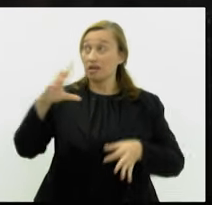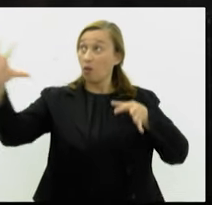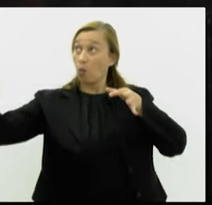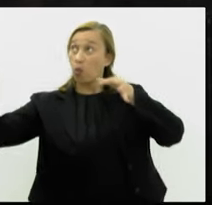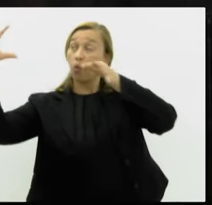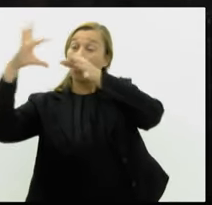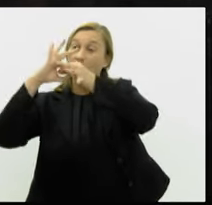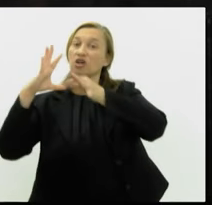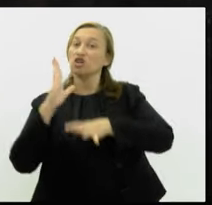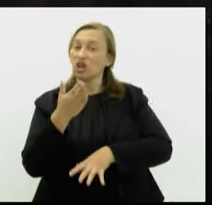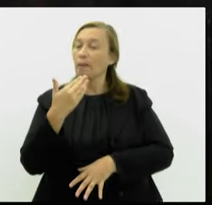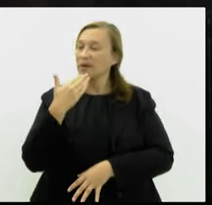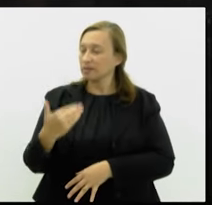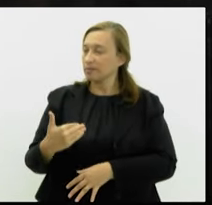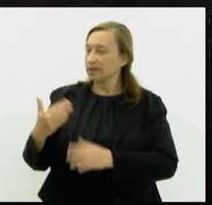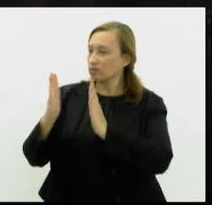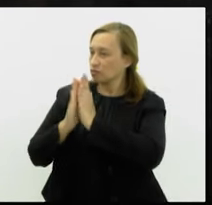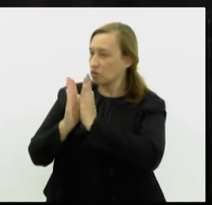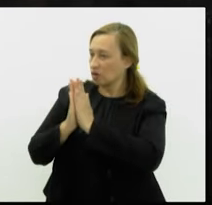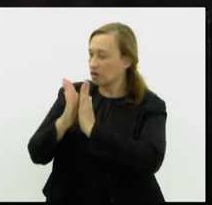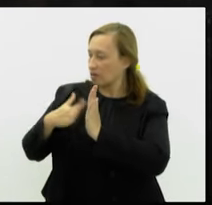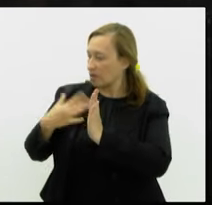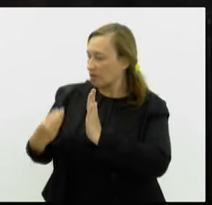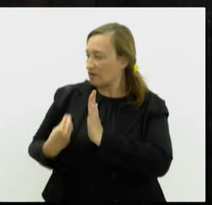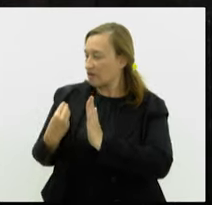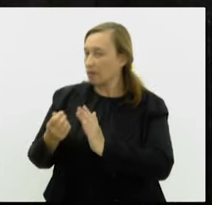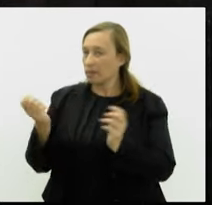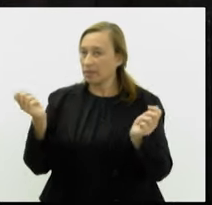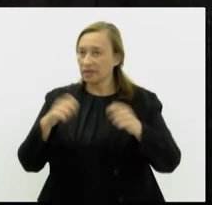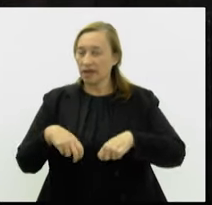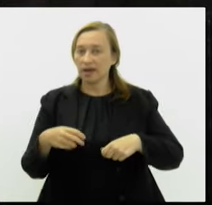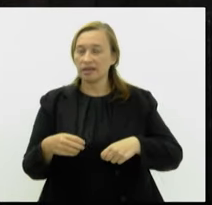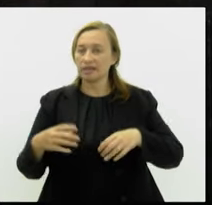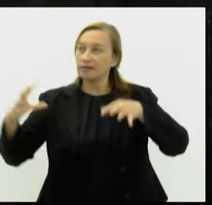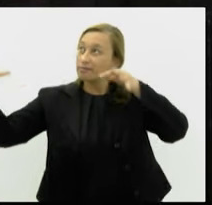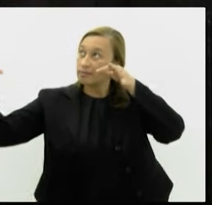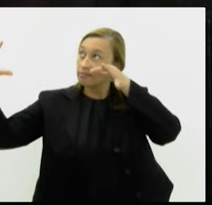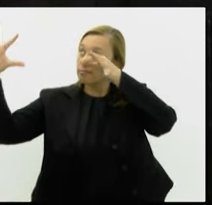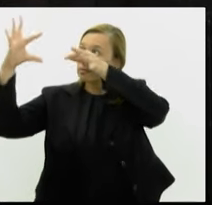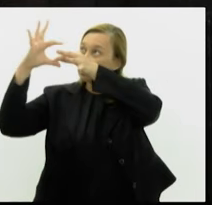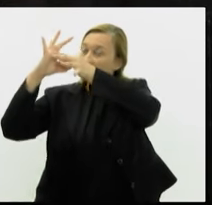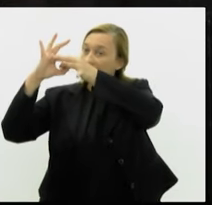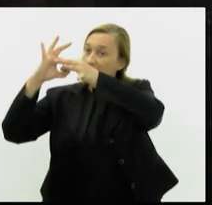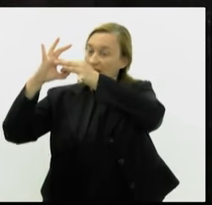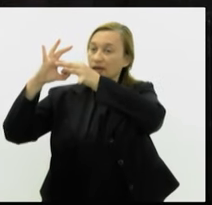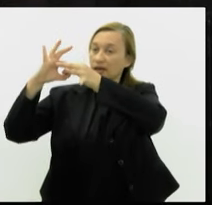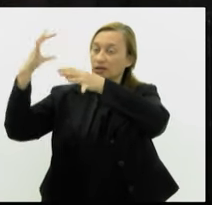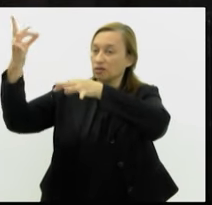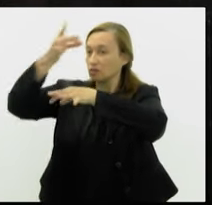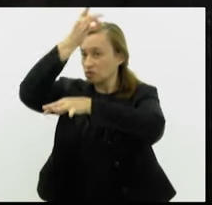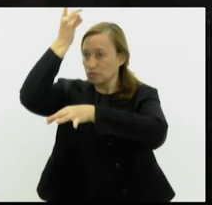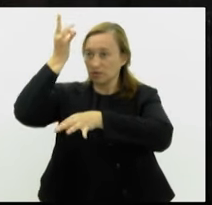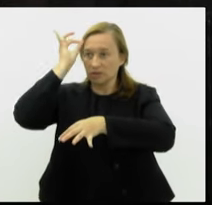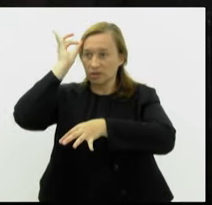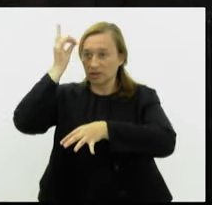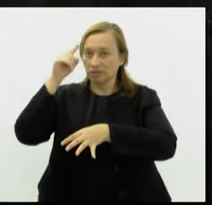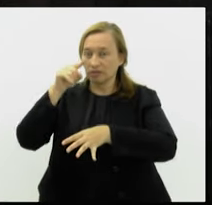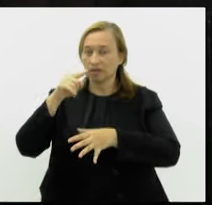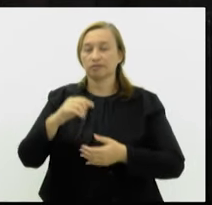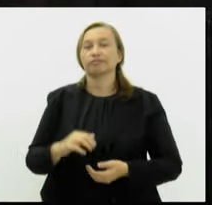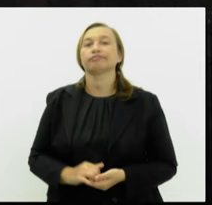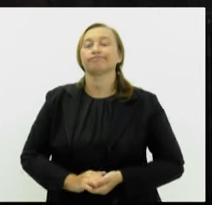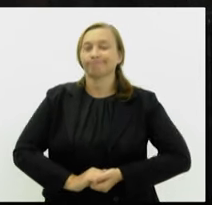nas orações para me dar essa capacidade de ter essa ligação direta com o Espírito Santo.